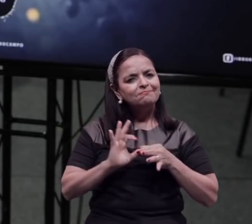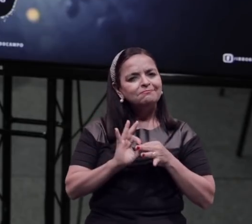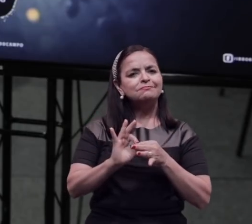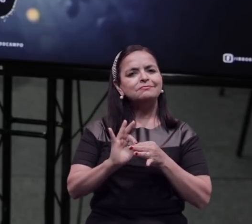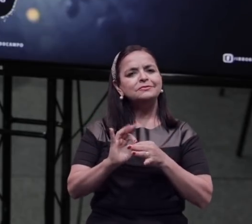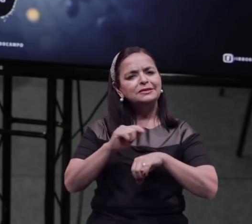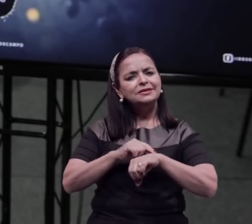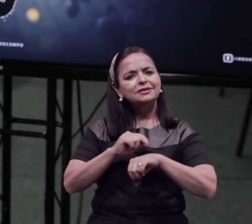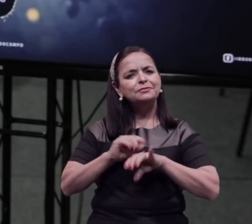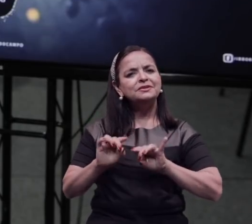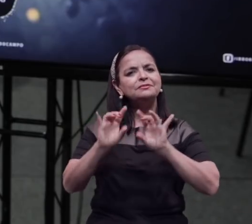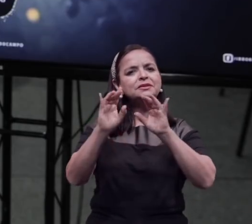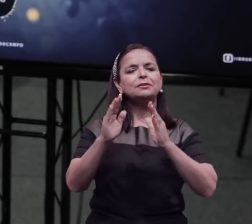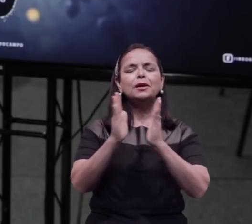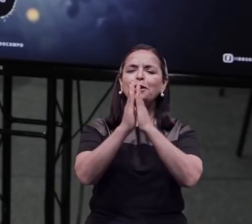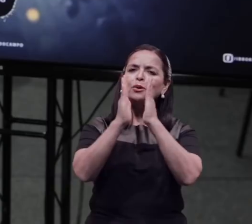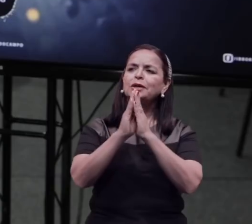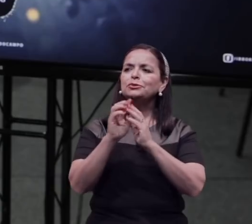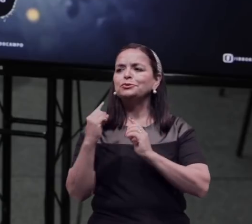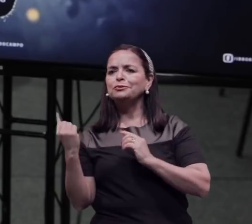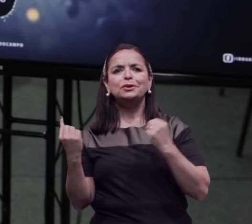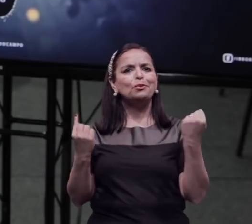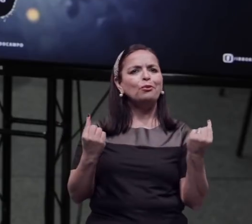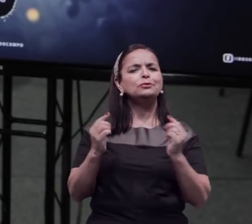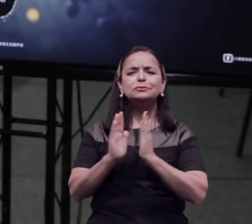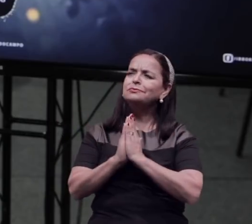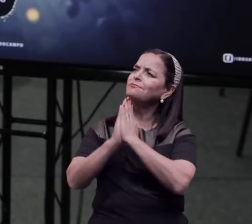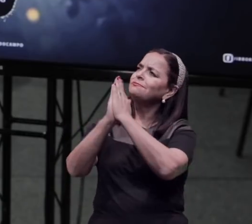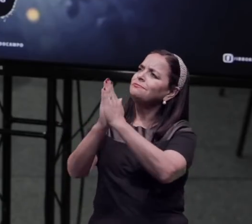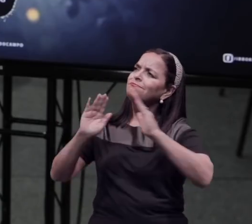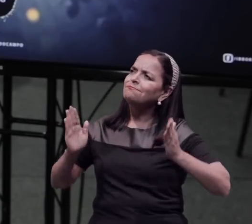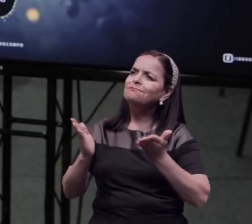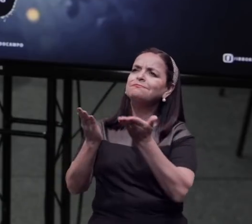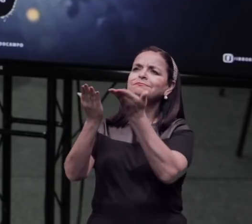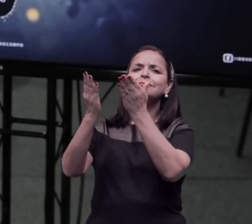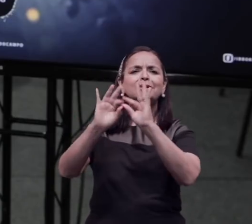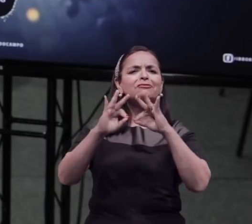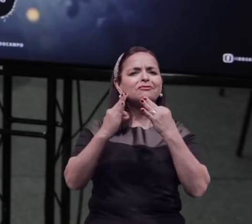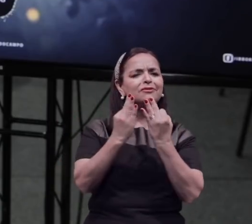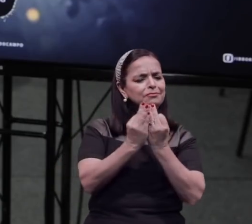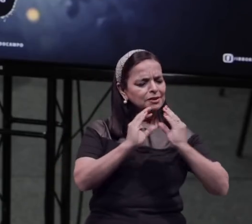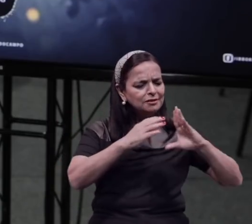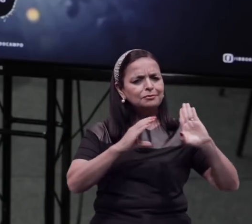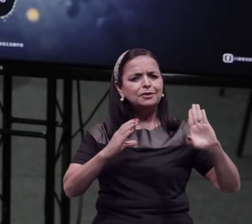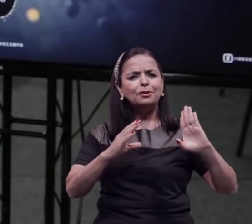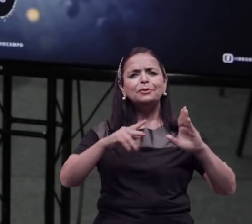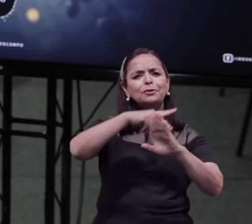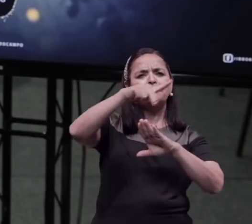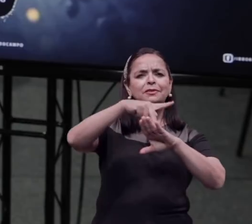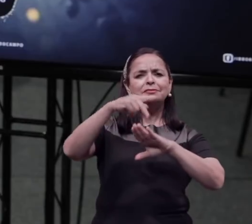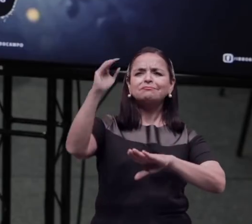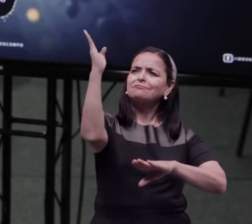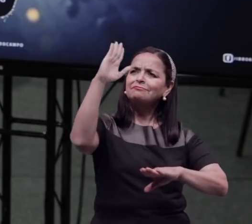esse tempo para orarmos uns pelos outros, intercedermos pela família da borda, por